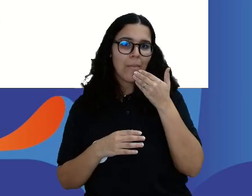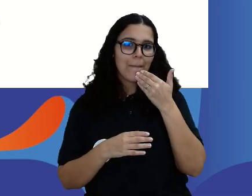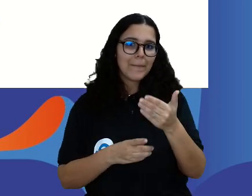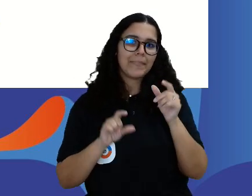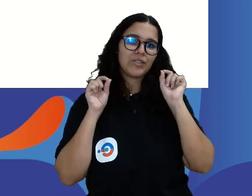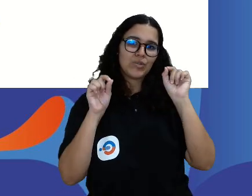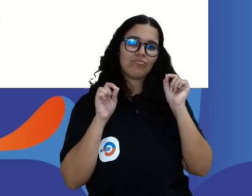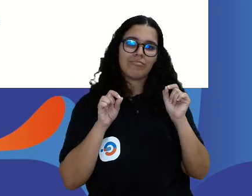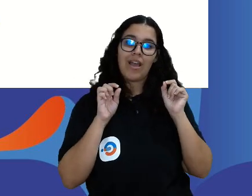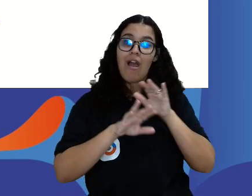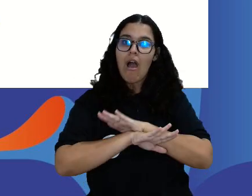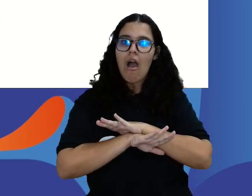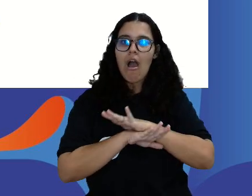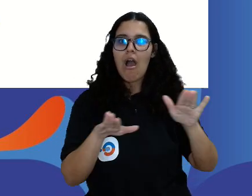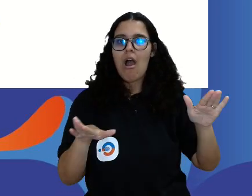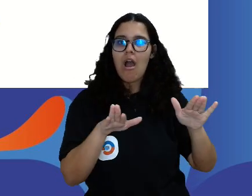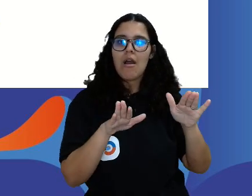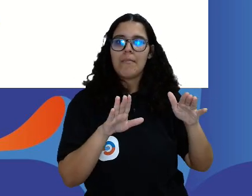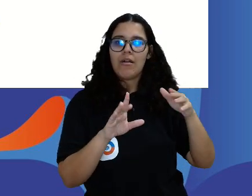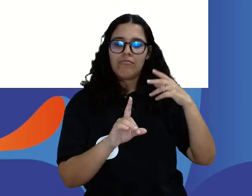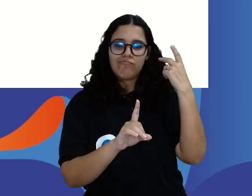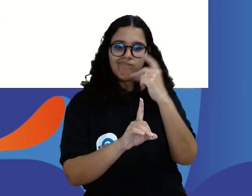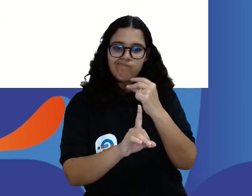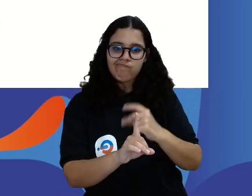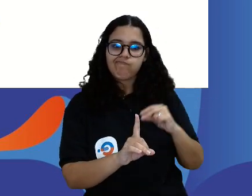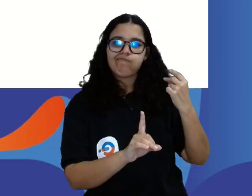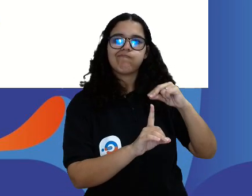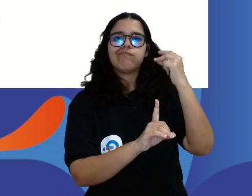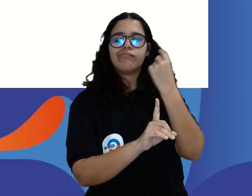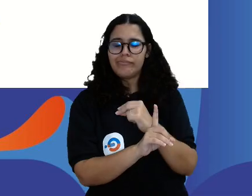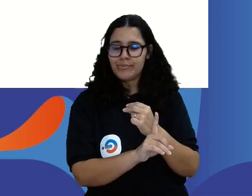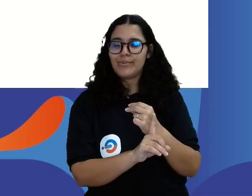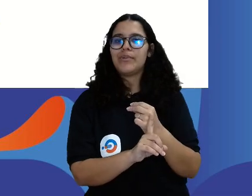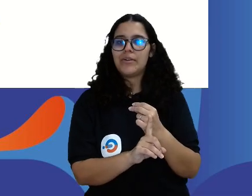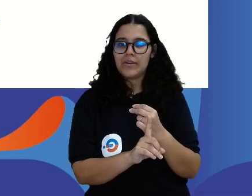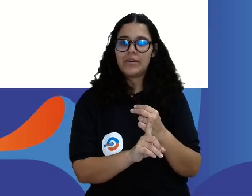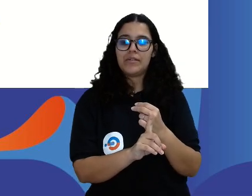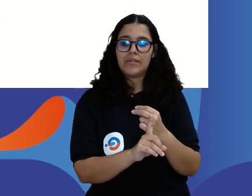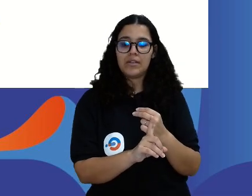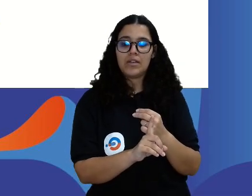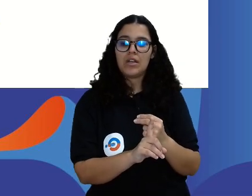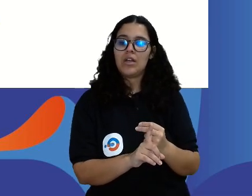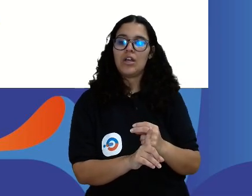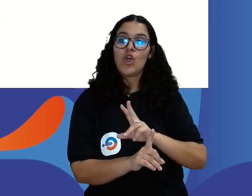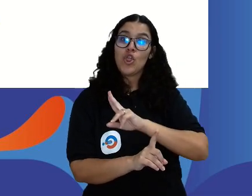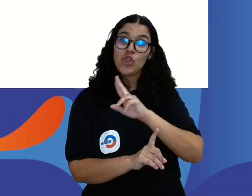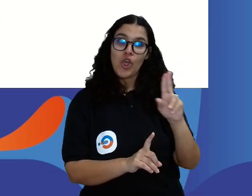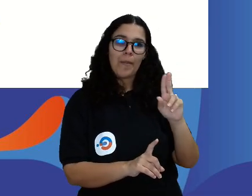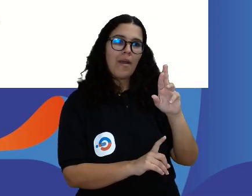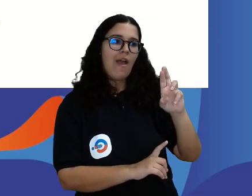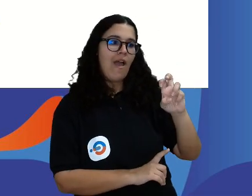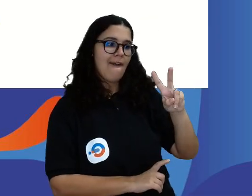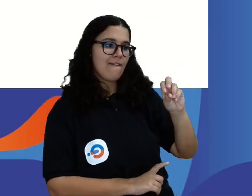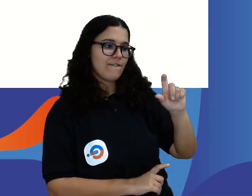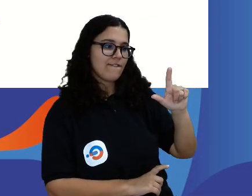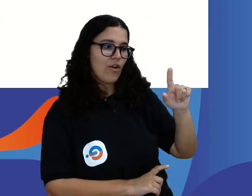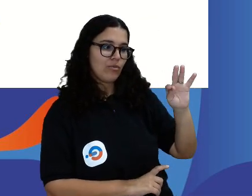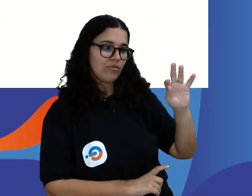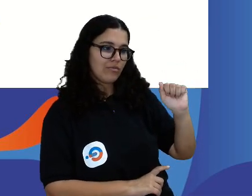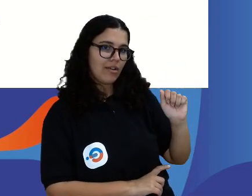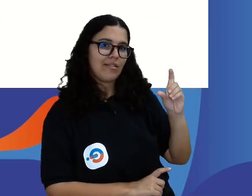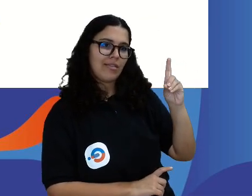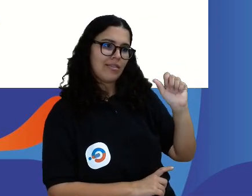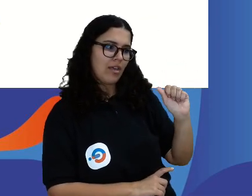fim dos castigos físicos, né? E ela não vai receber o nome de Revolta da Chibata à toa.